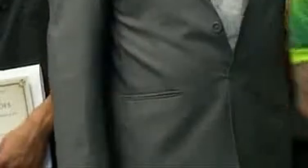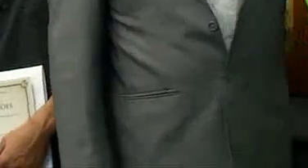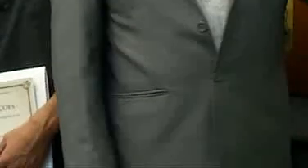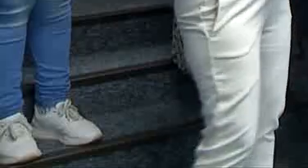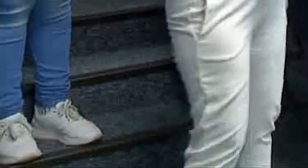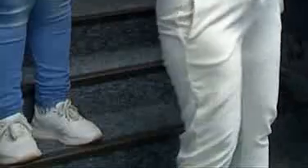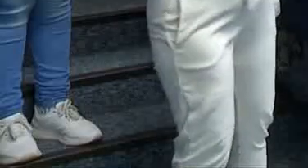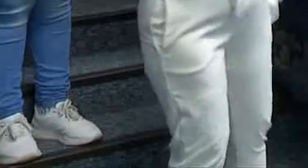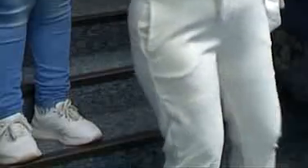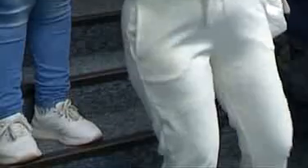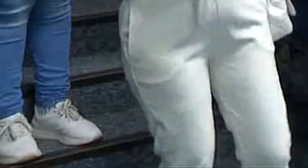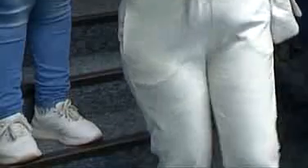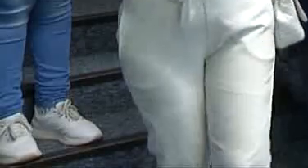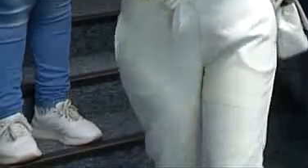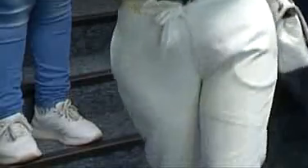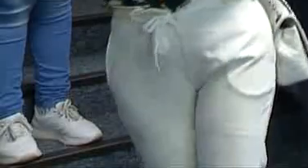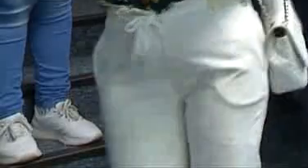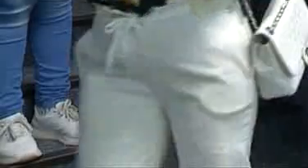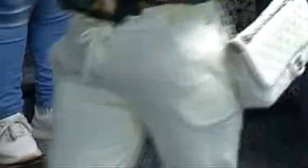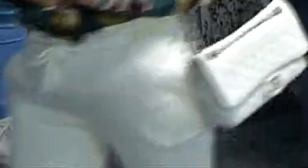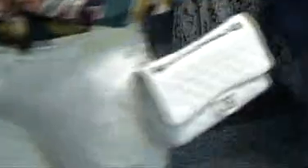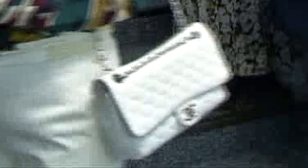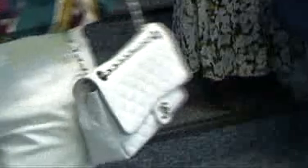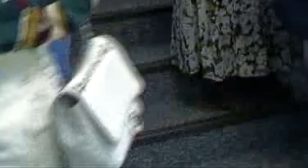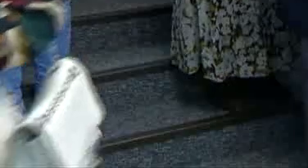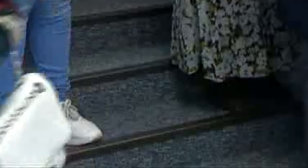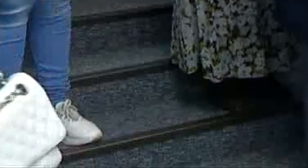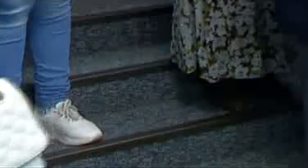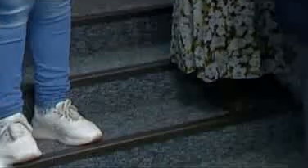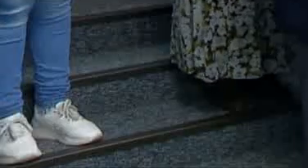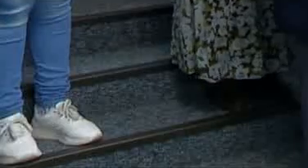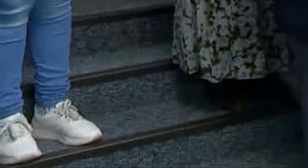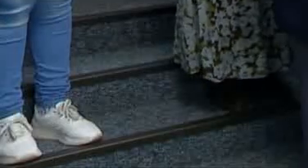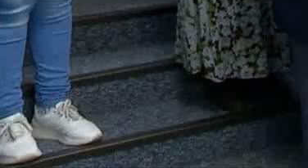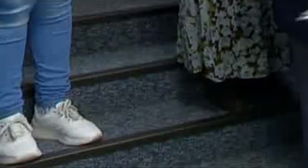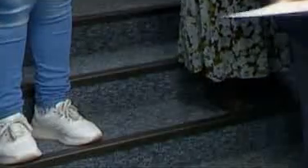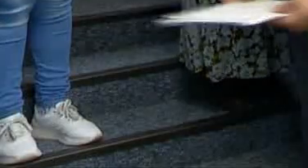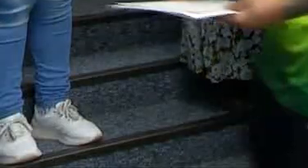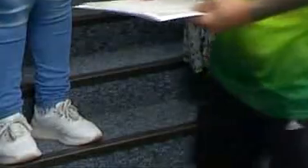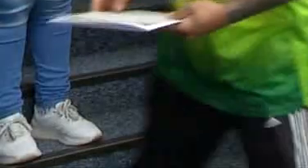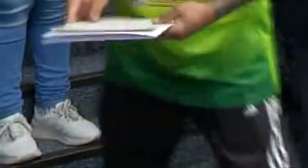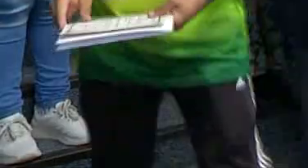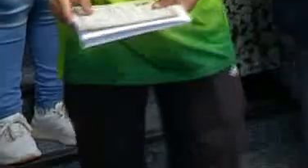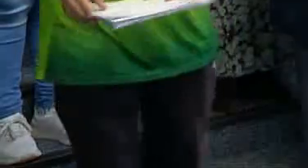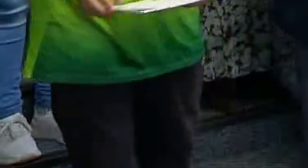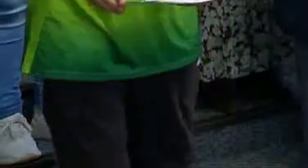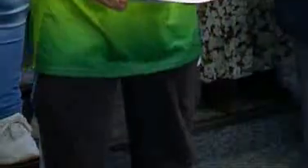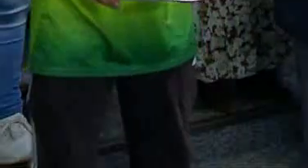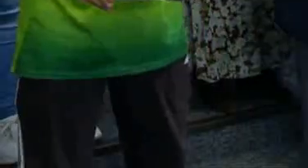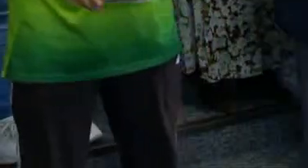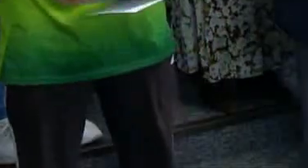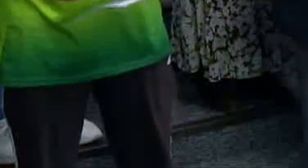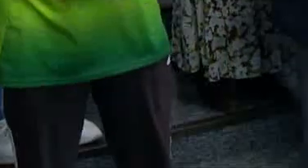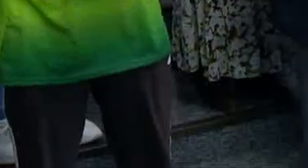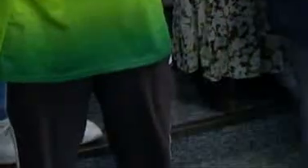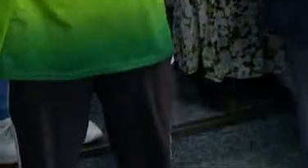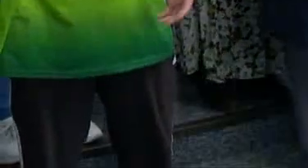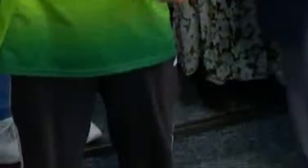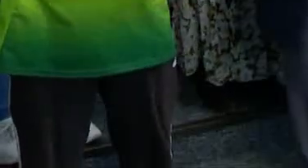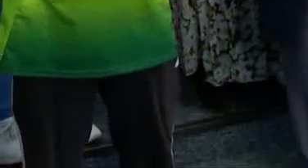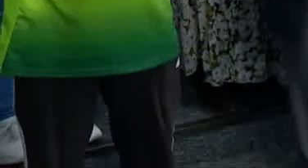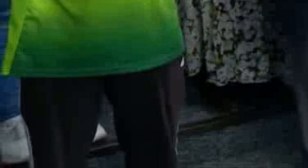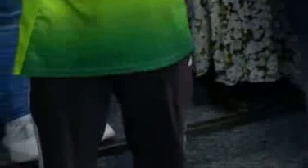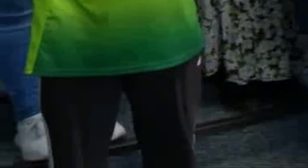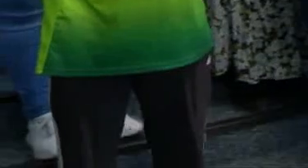a próxima entrega será pro Instituto Arani Marchetti a senhora Luciana semi receberá das mãos do vereador